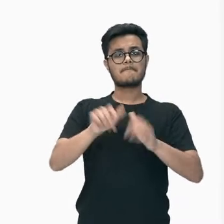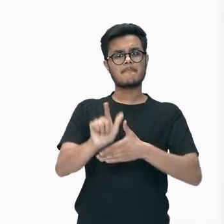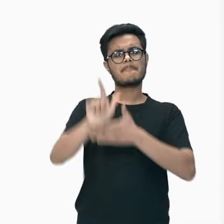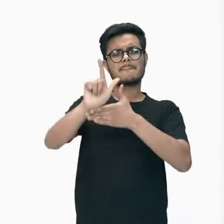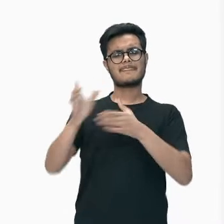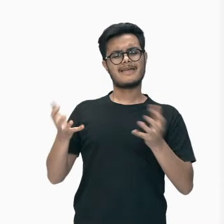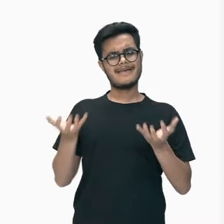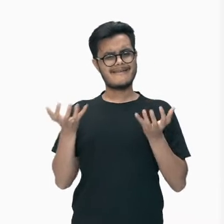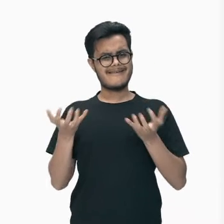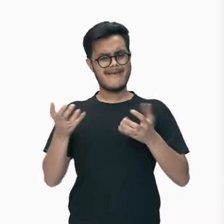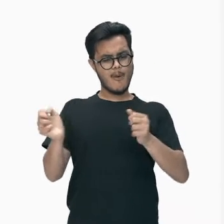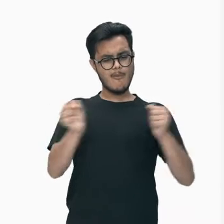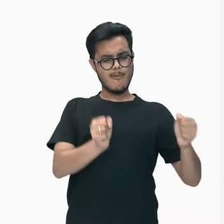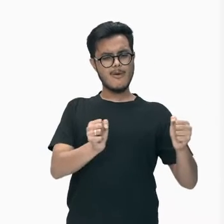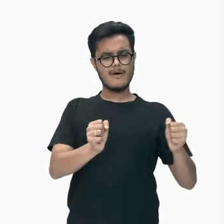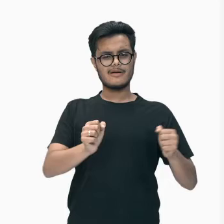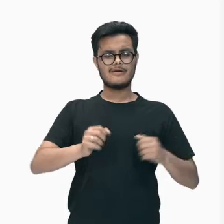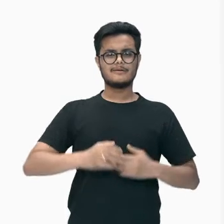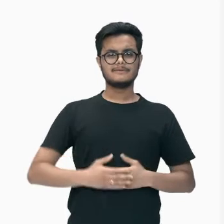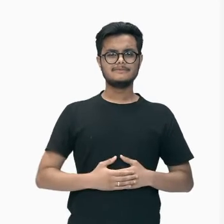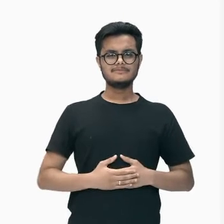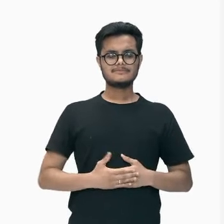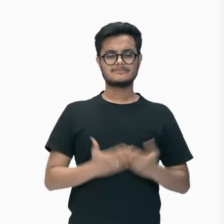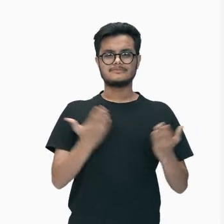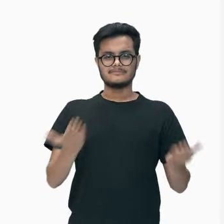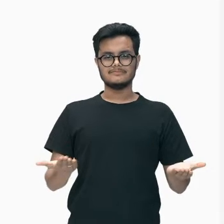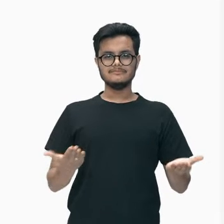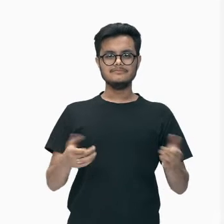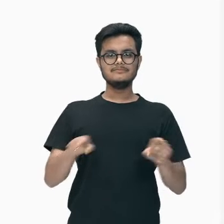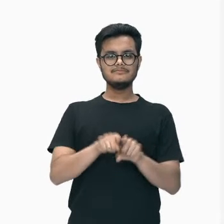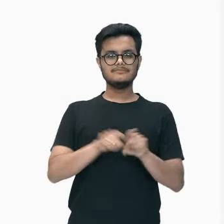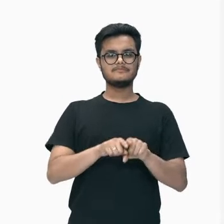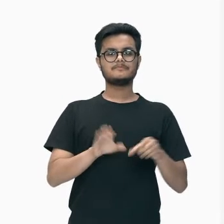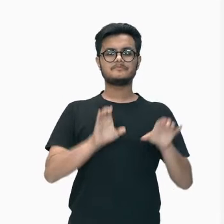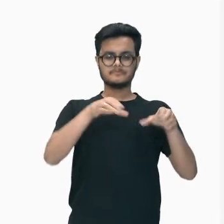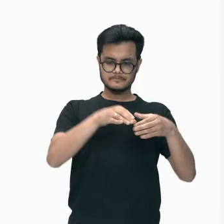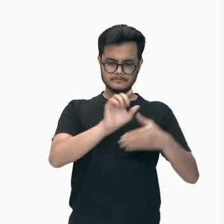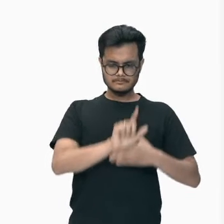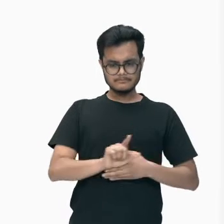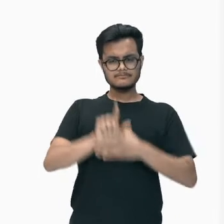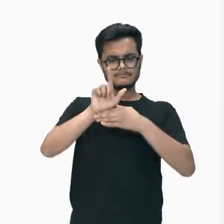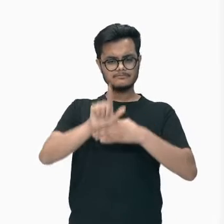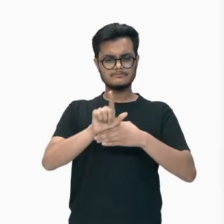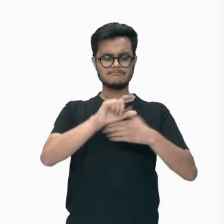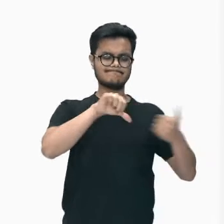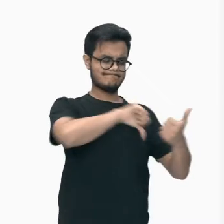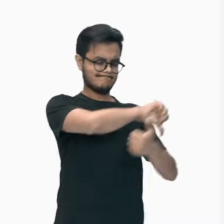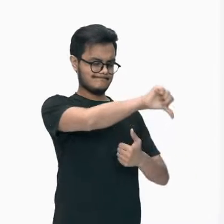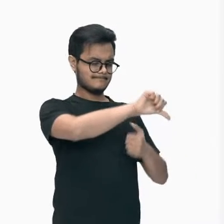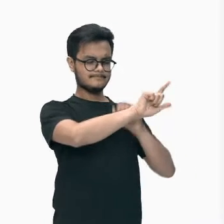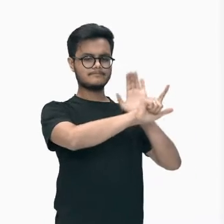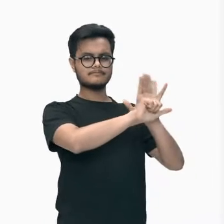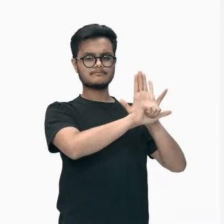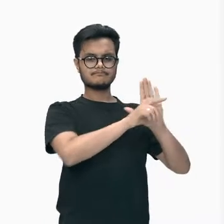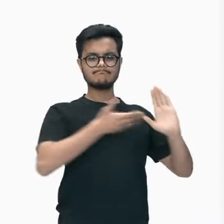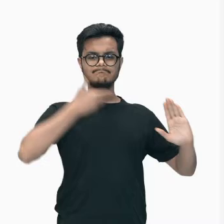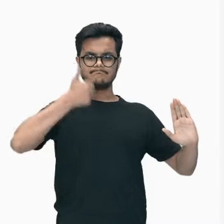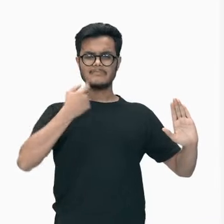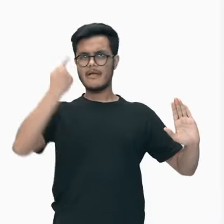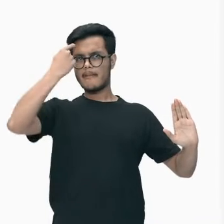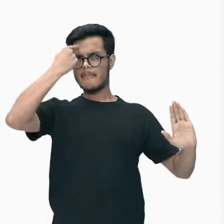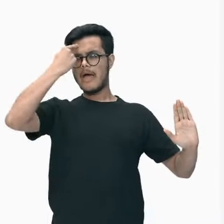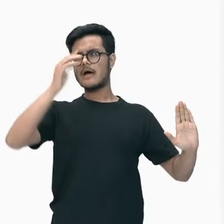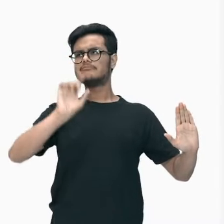privilégios. Quando a elite dominante dá o golpe da maioridade, eles não estão